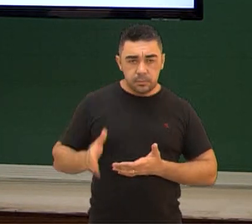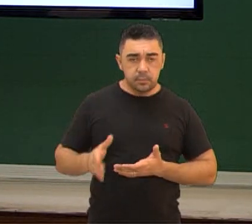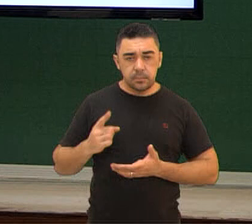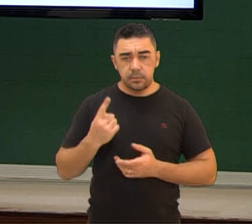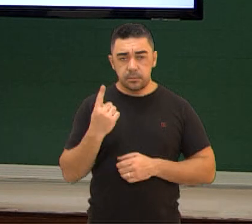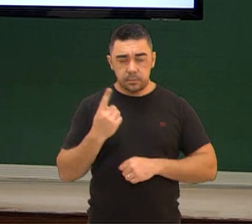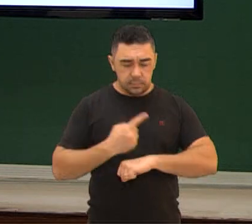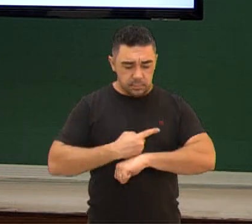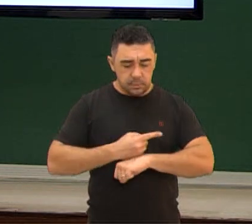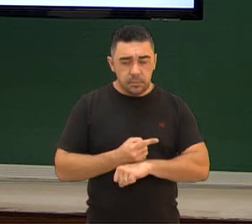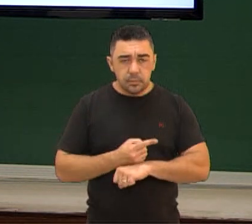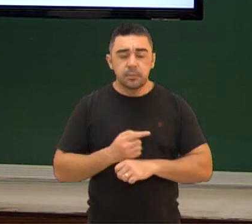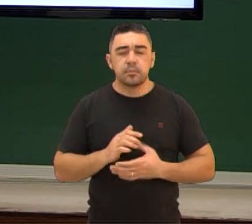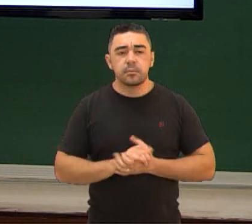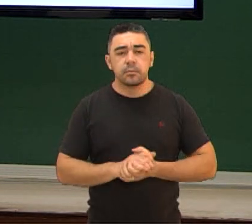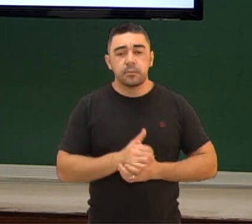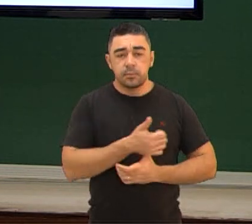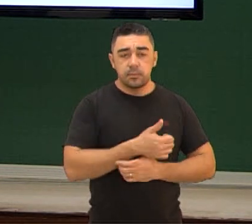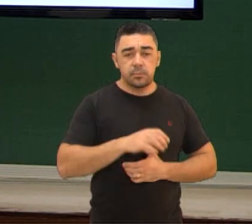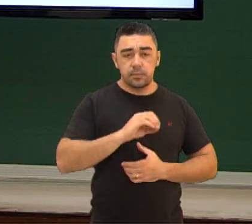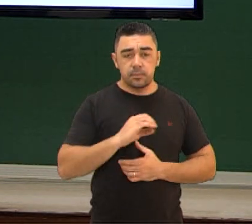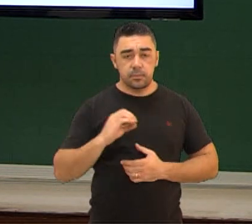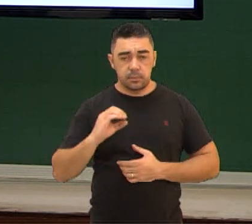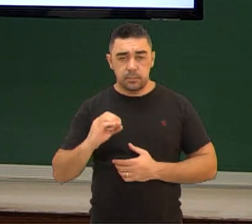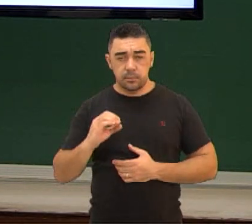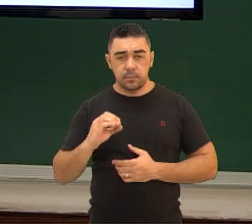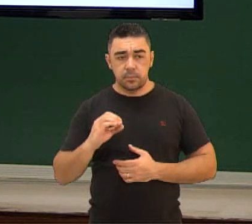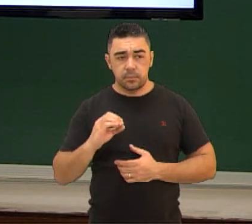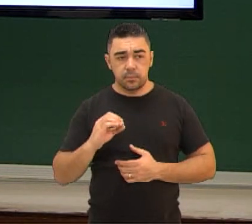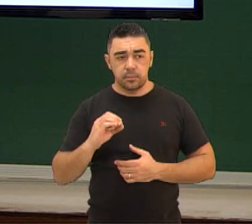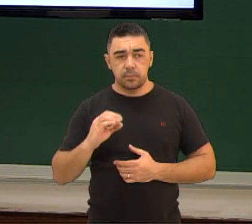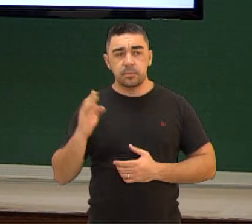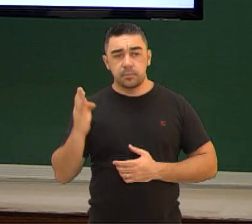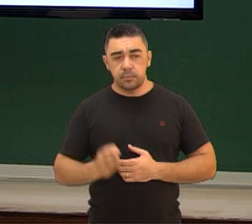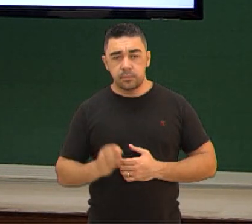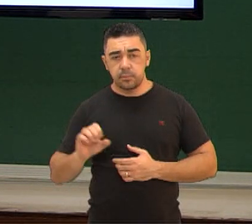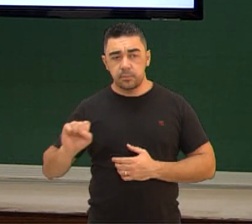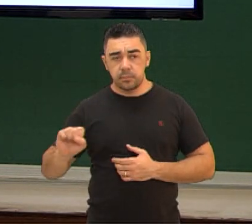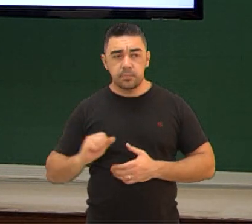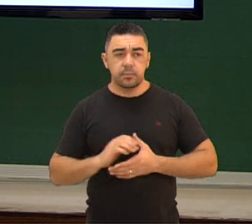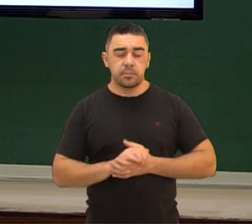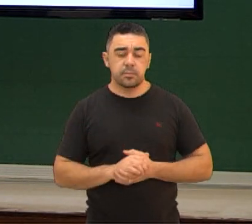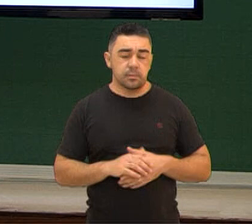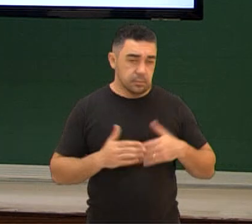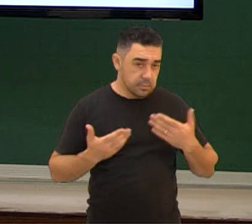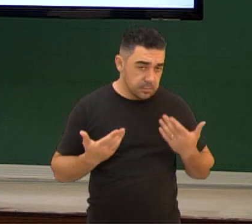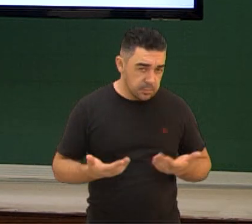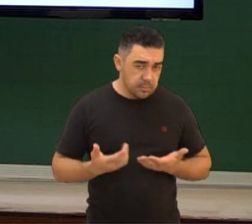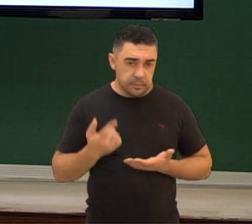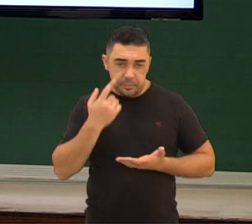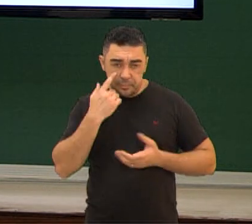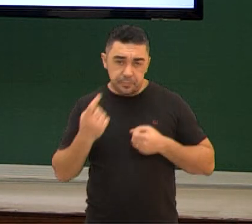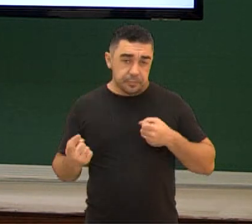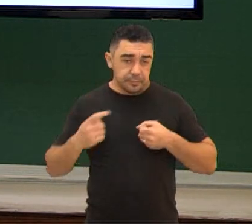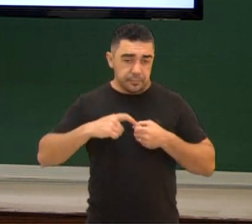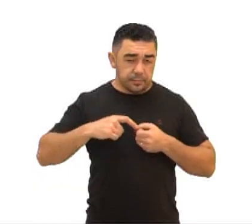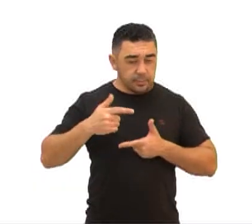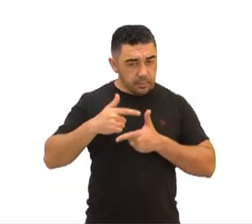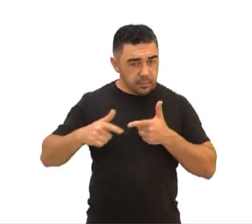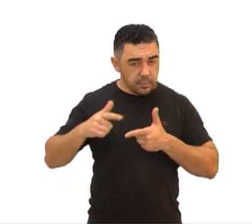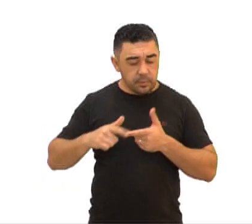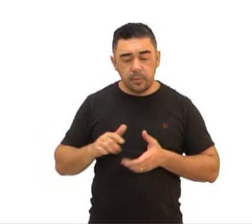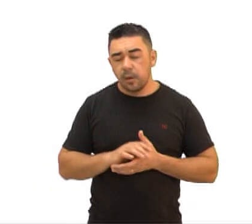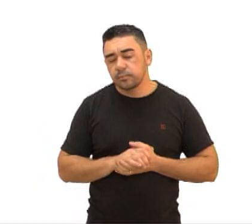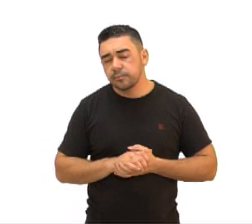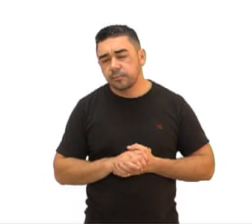segundo. Cada 10 coulombs por segundo, ok? Então, olha só, vamos voltar ao nosso problema.